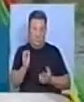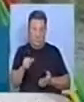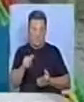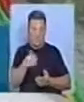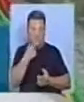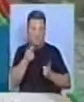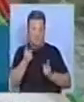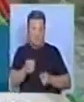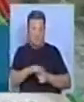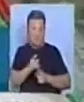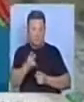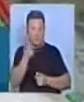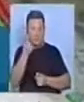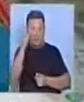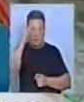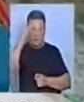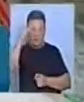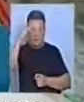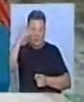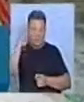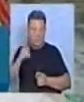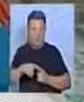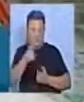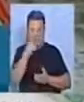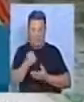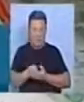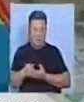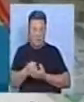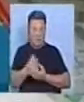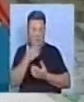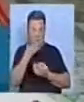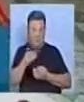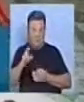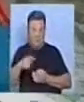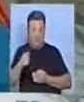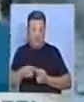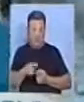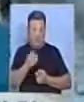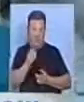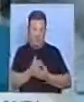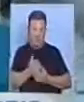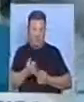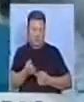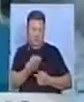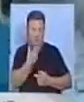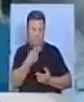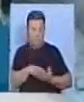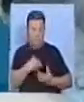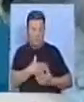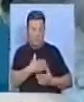começou precisamente por ser uma utopia. Ninguém acreditaria, a não ser os verdadeiros